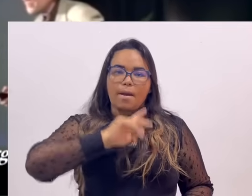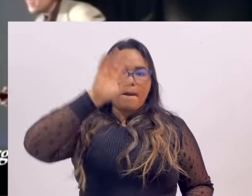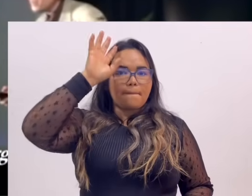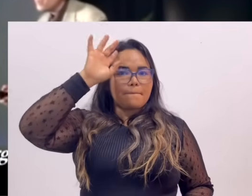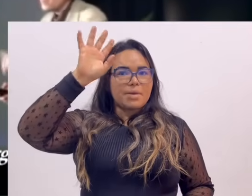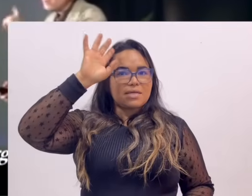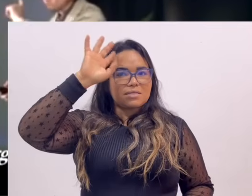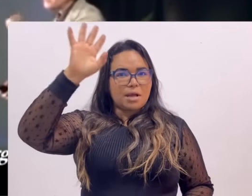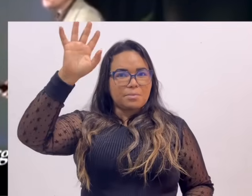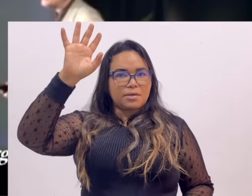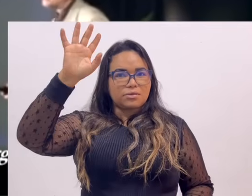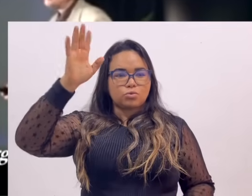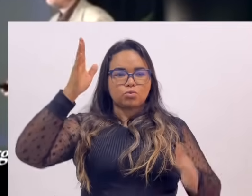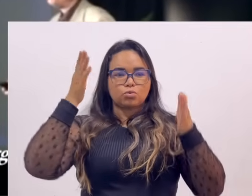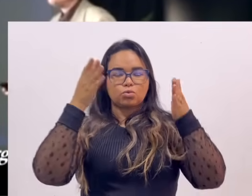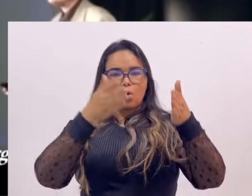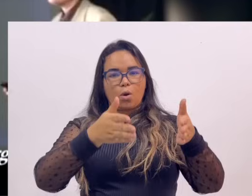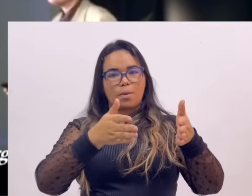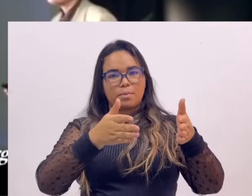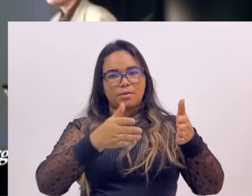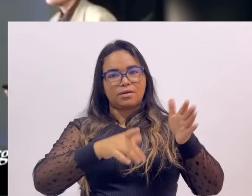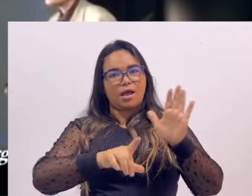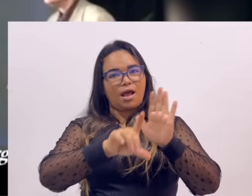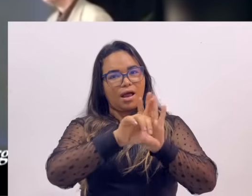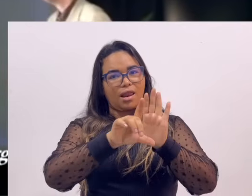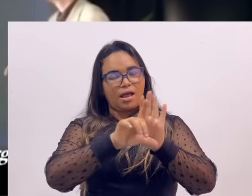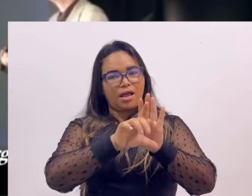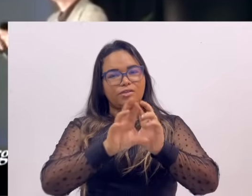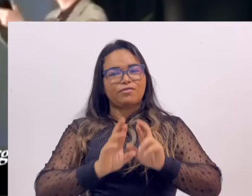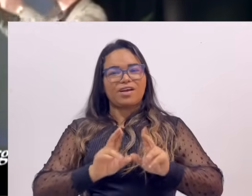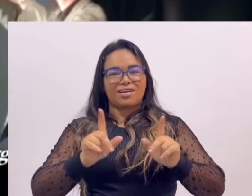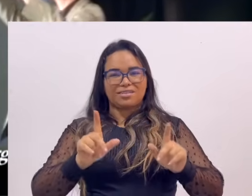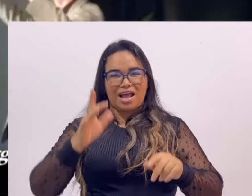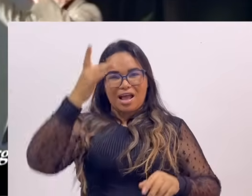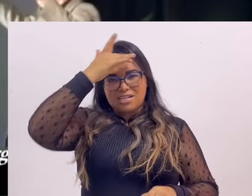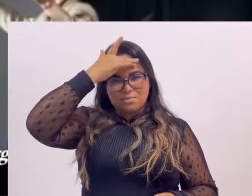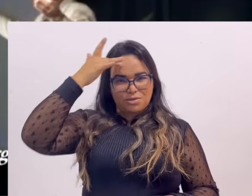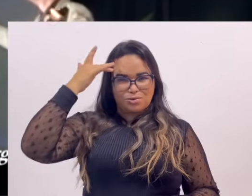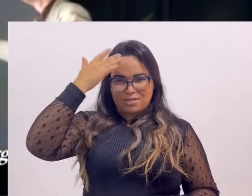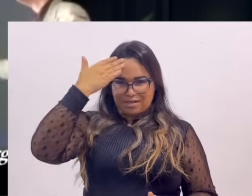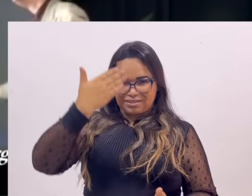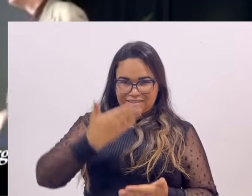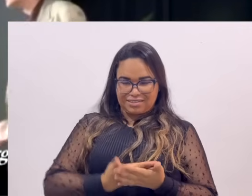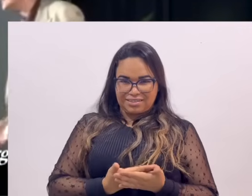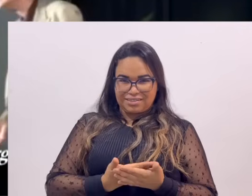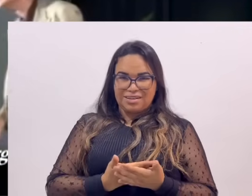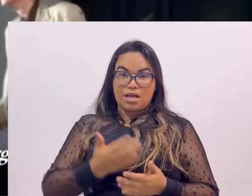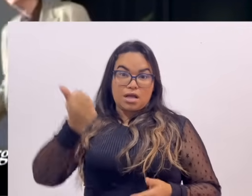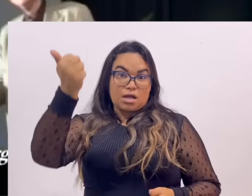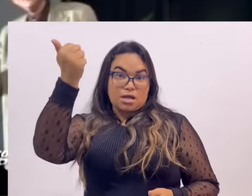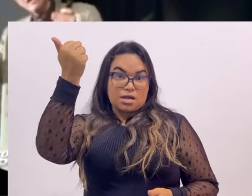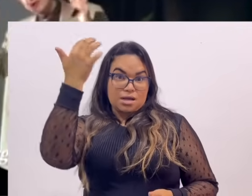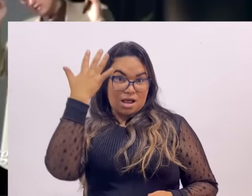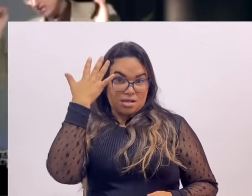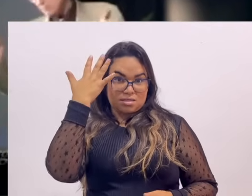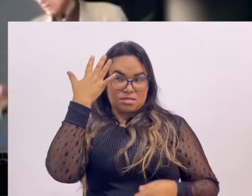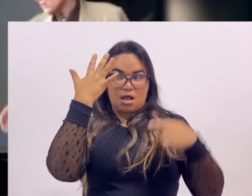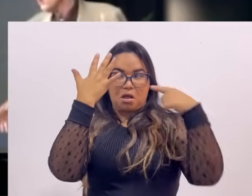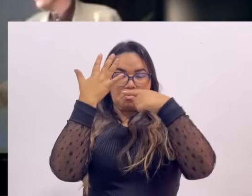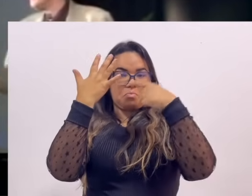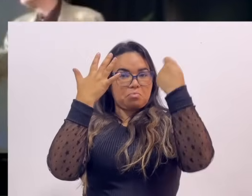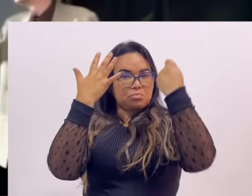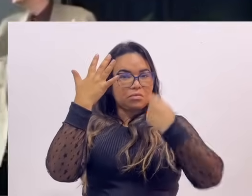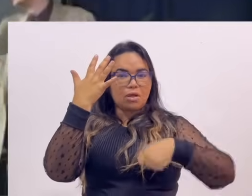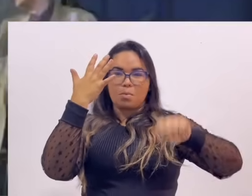distorcido sobre este ponto específico. Porque as pessoas acreditam que estão sob a graça